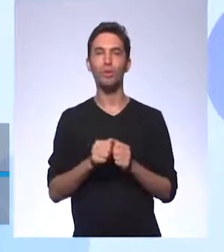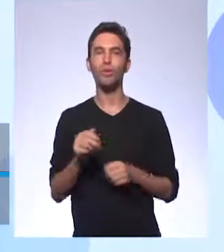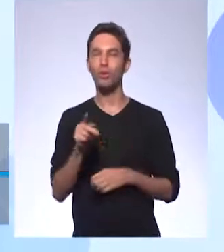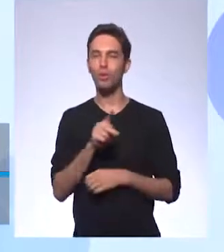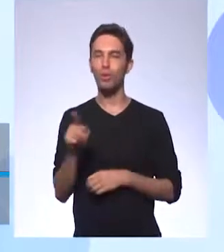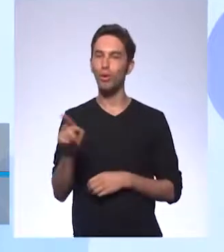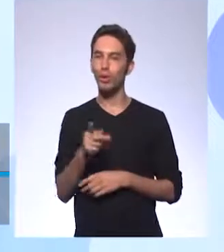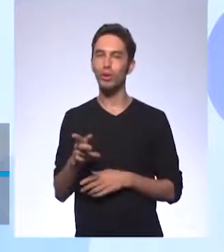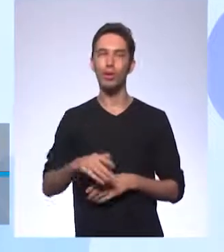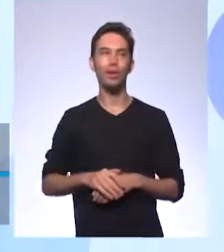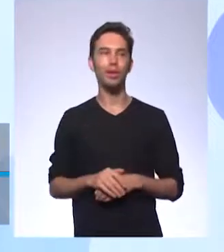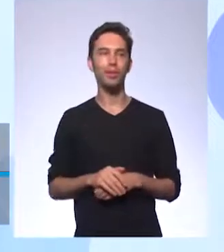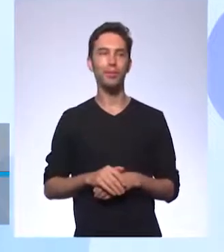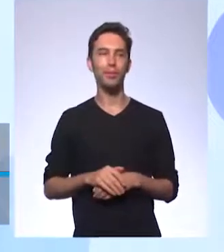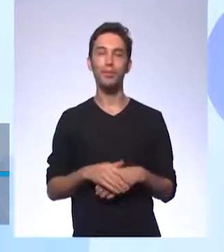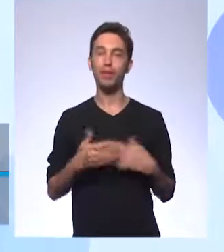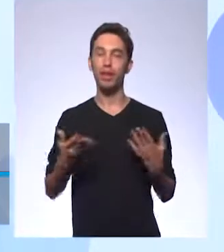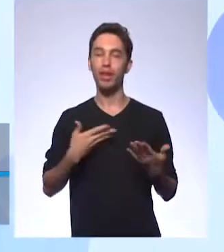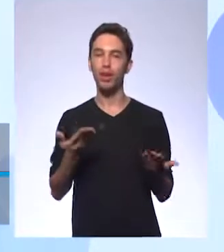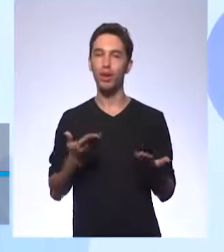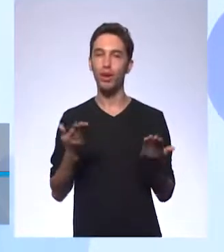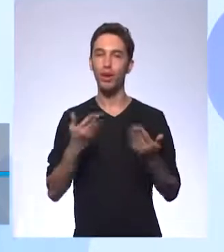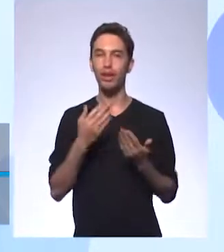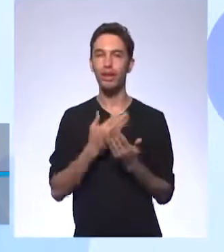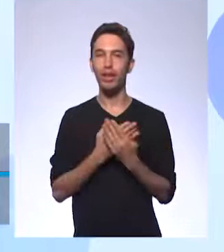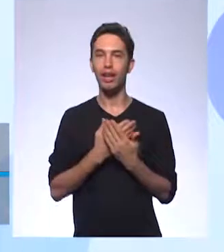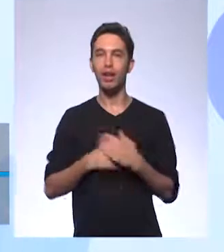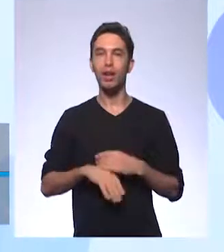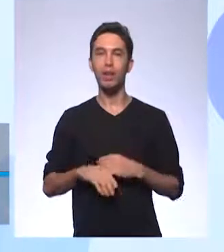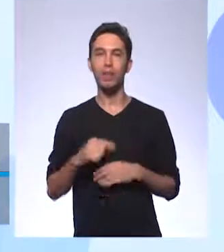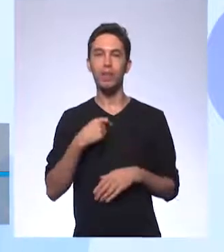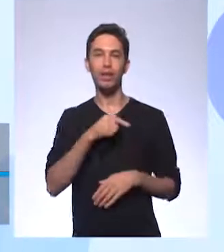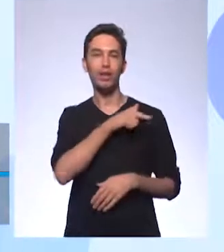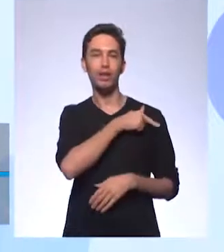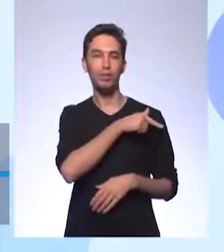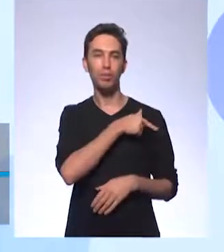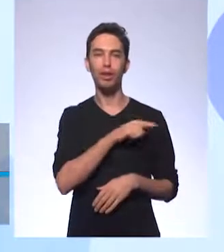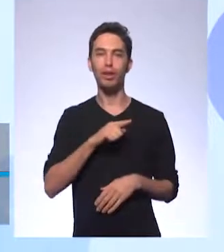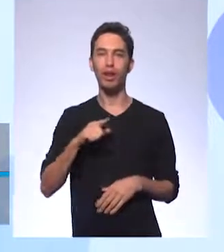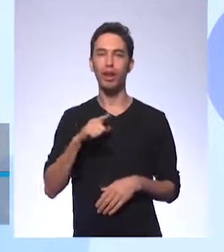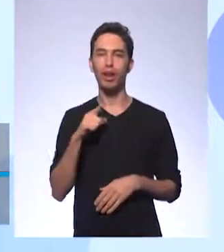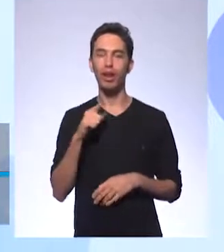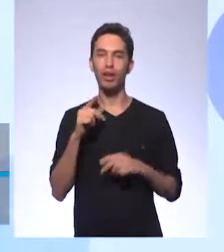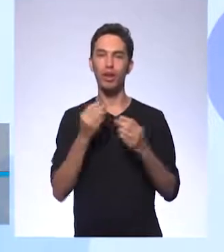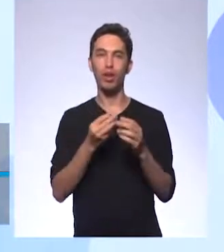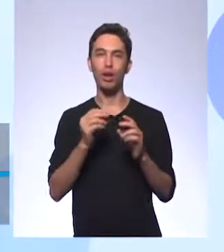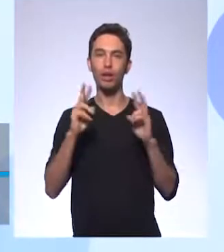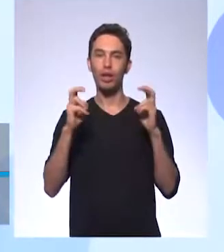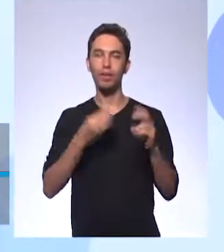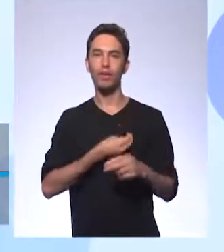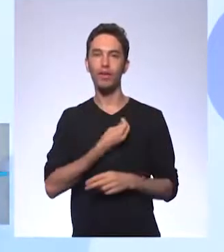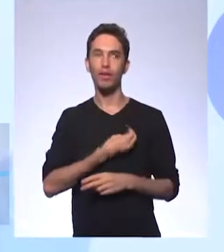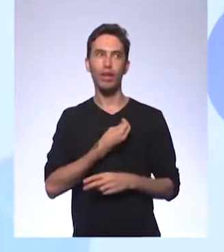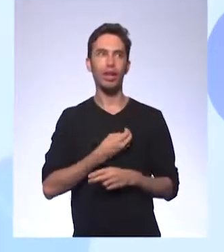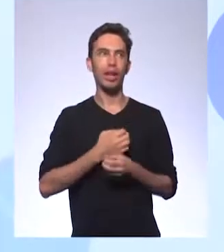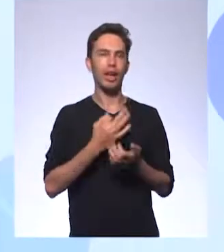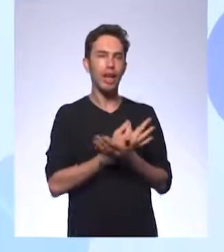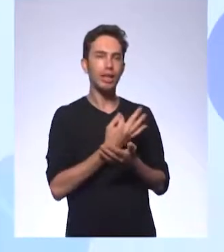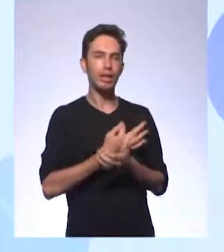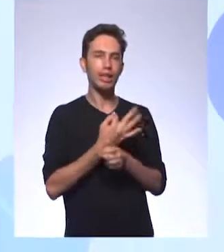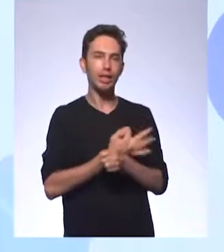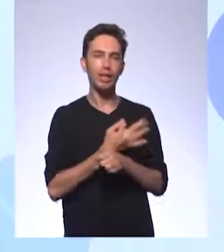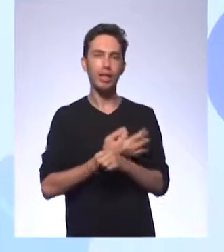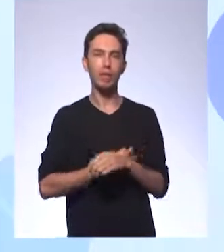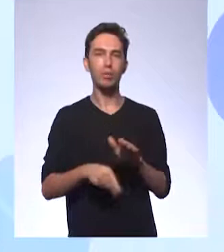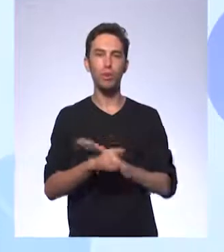os professores. E para a aula de hoje, 7º ano, vocês terão o tema aí, Vida e Resistência dos Escravizados na América